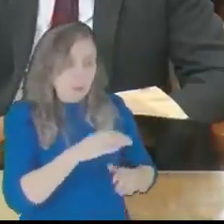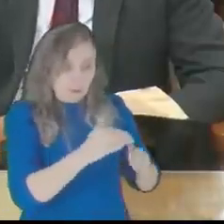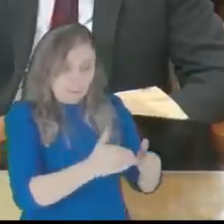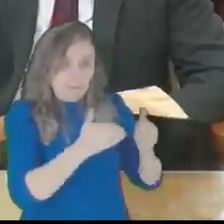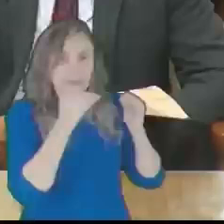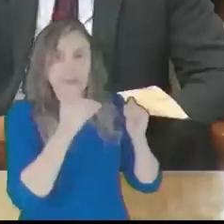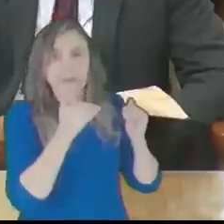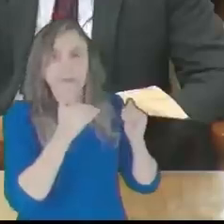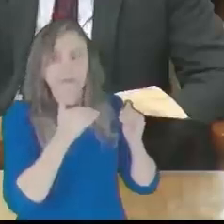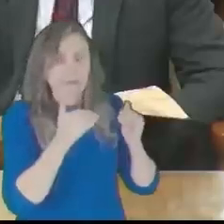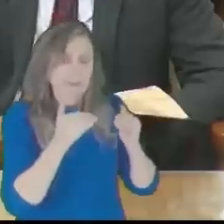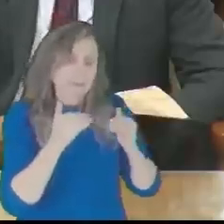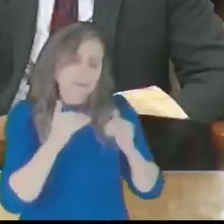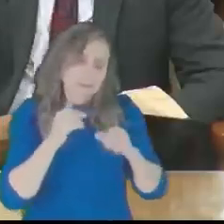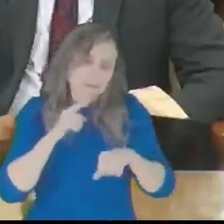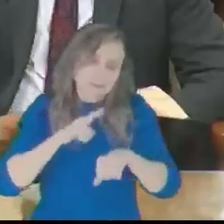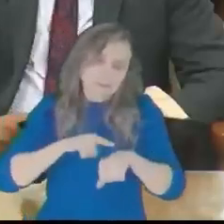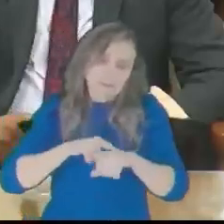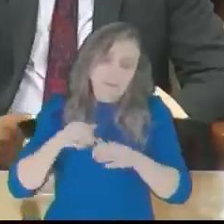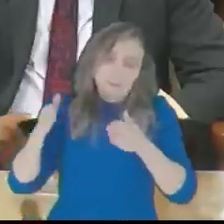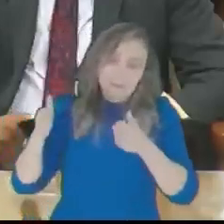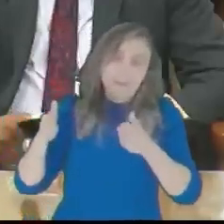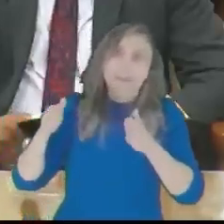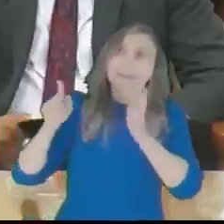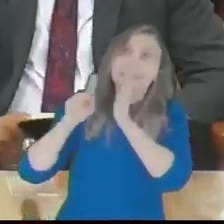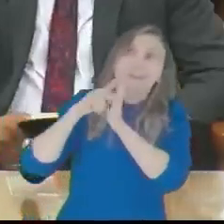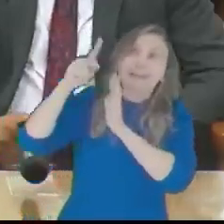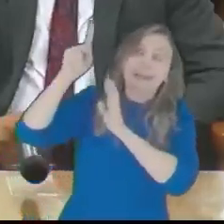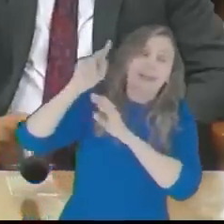estações com o Pai.